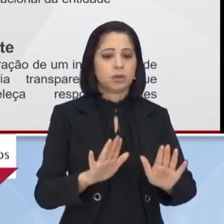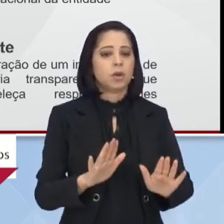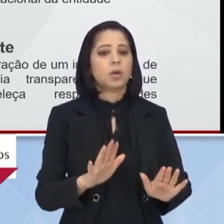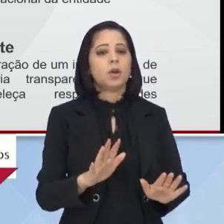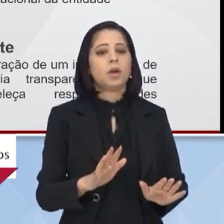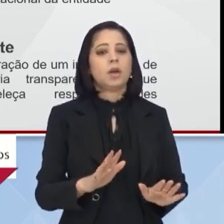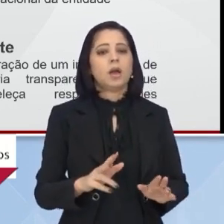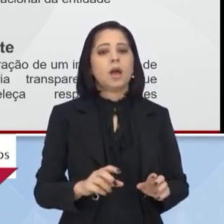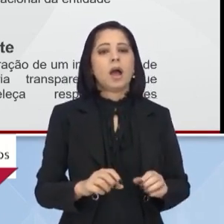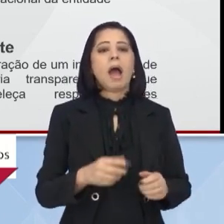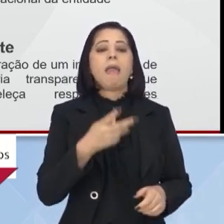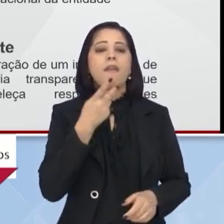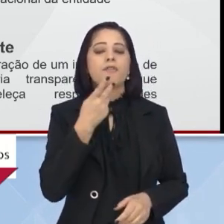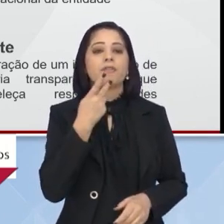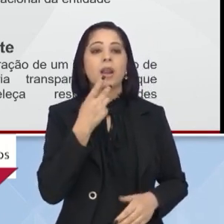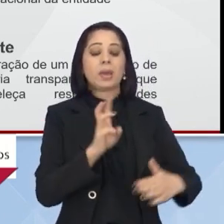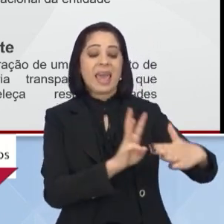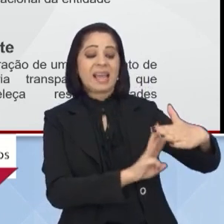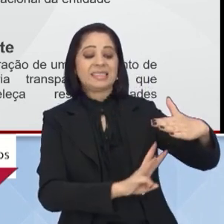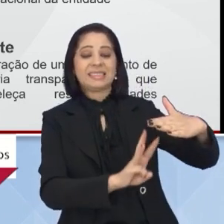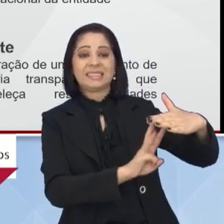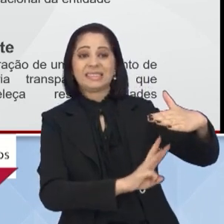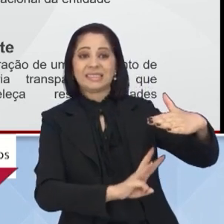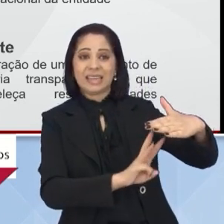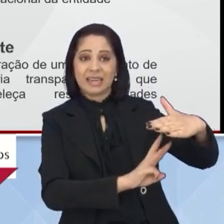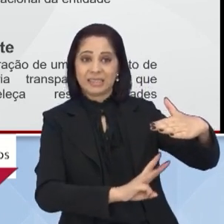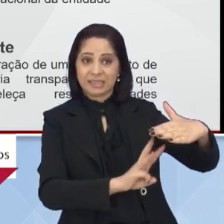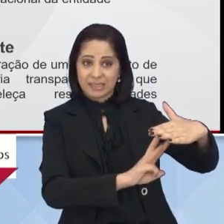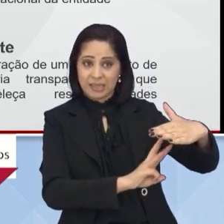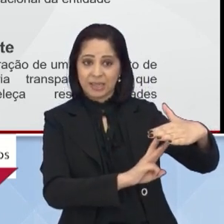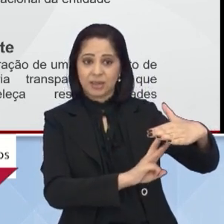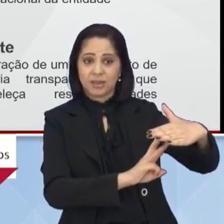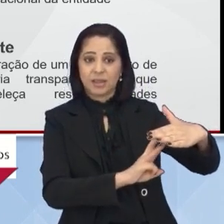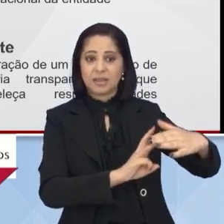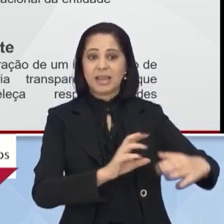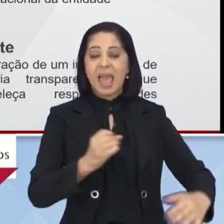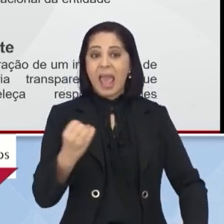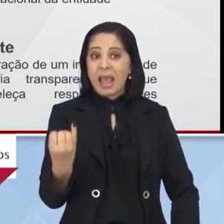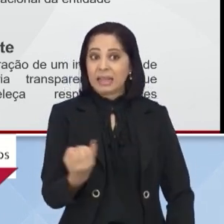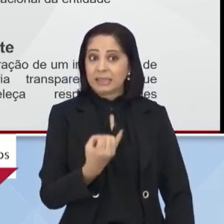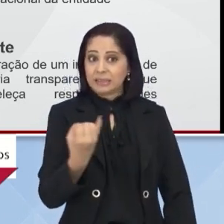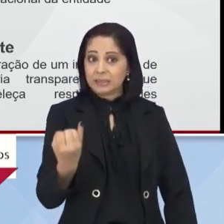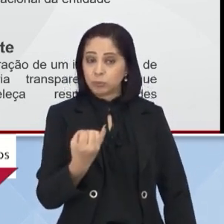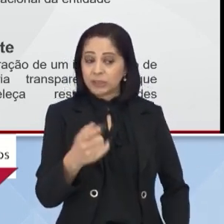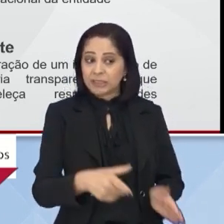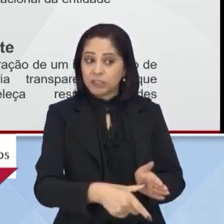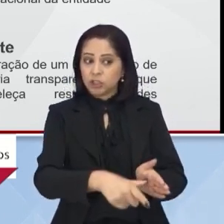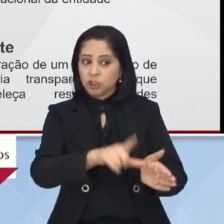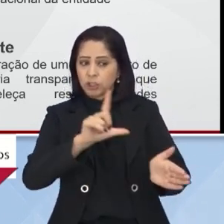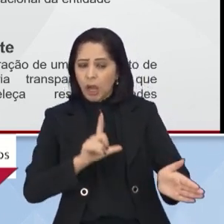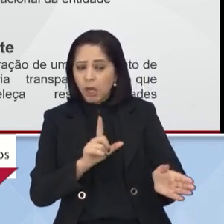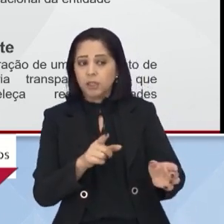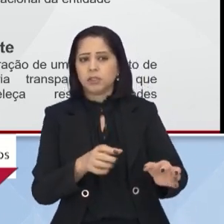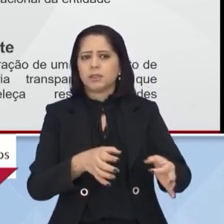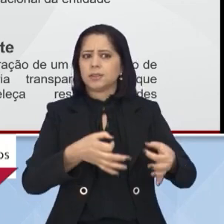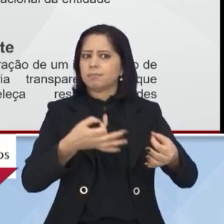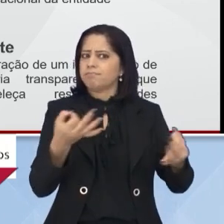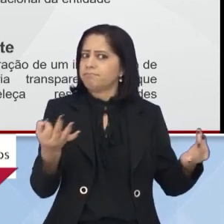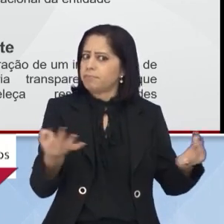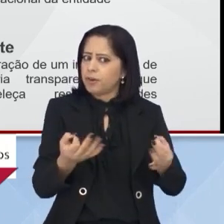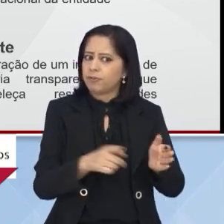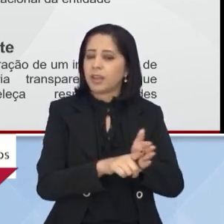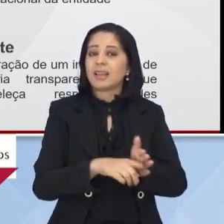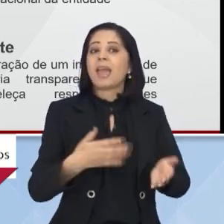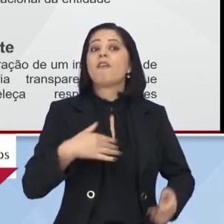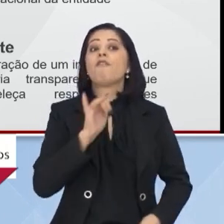gente fala de terceiro setor é muito importante que esse diagnóstico seja bem realizado bem elaborado vou contar